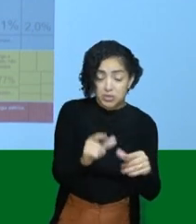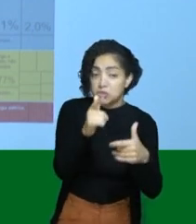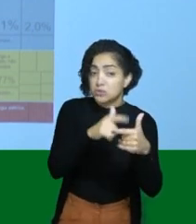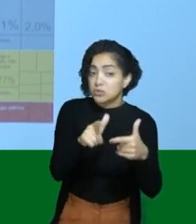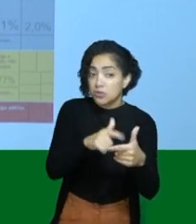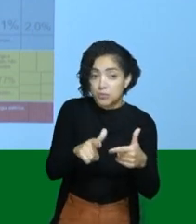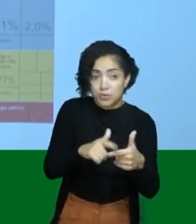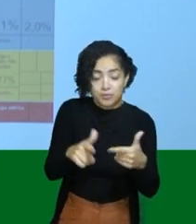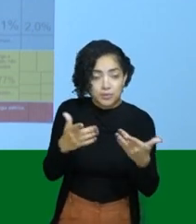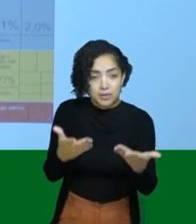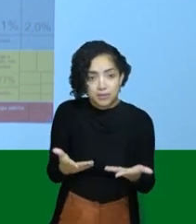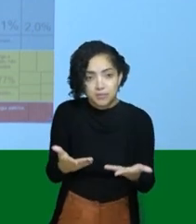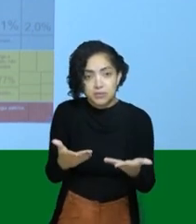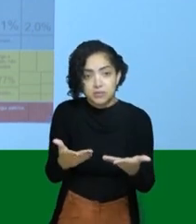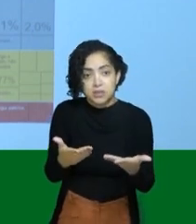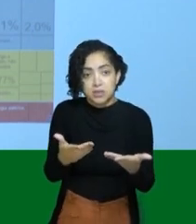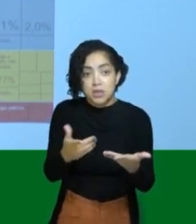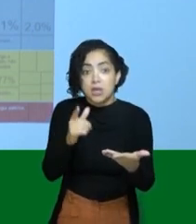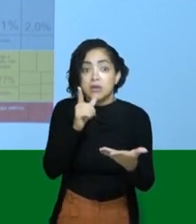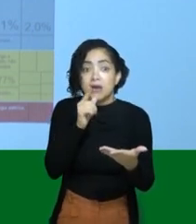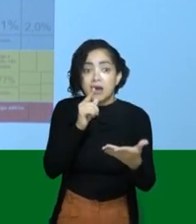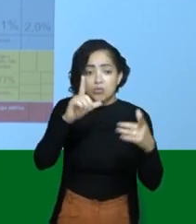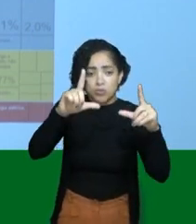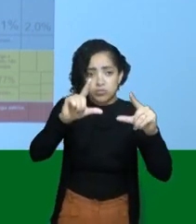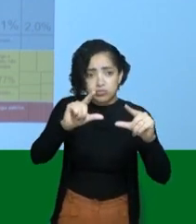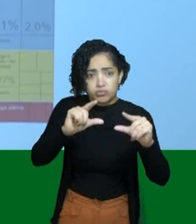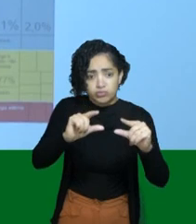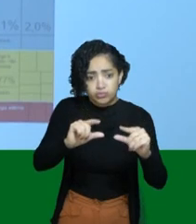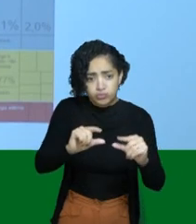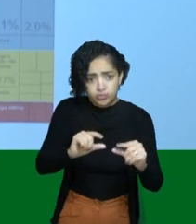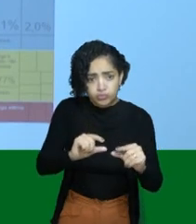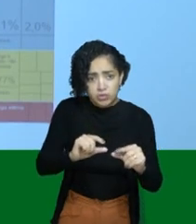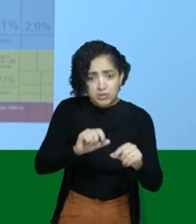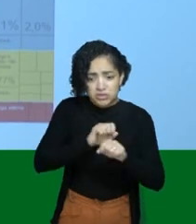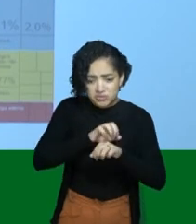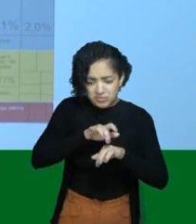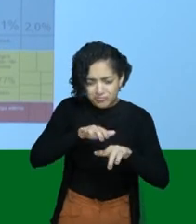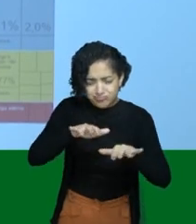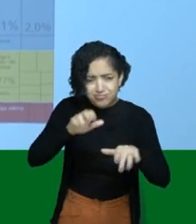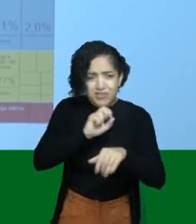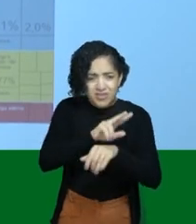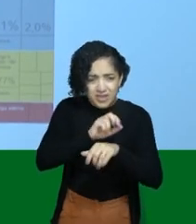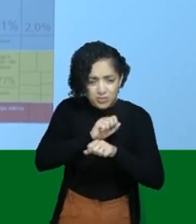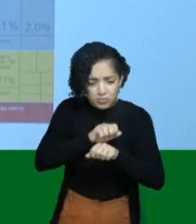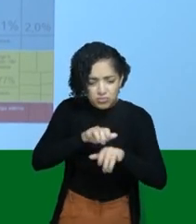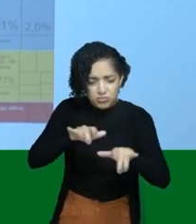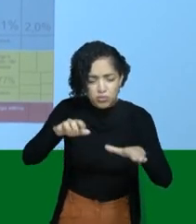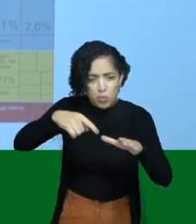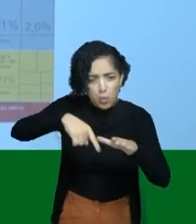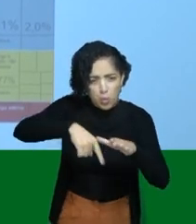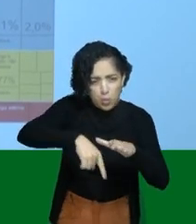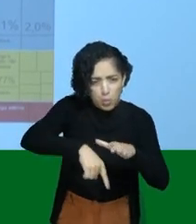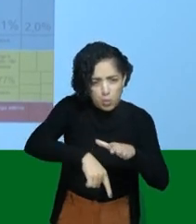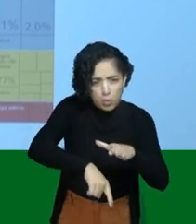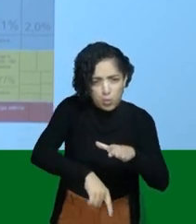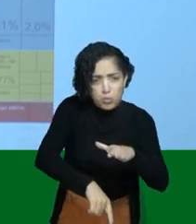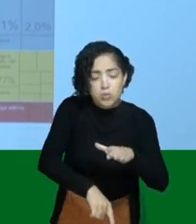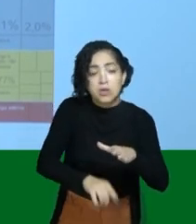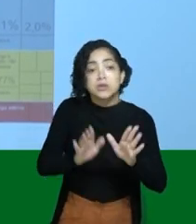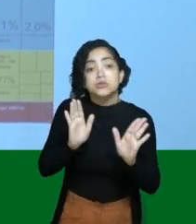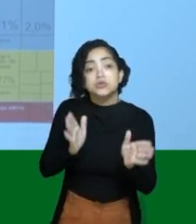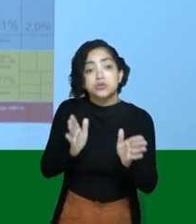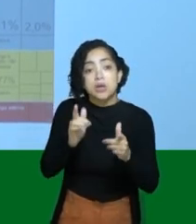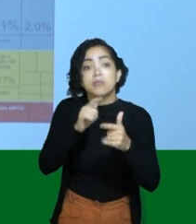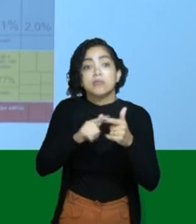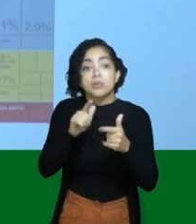que vai, na verdade, com a escassez de água, aquilo já está contaminando, né, toda a água de subsolo. Já